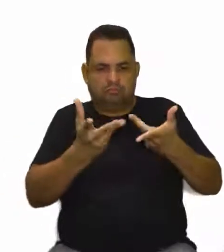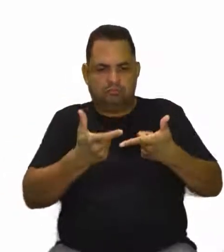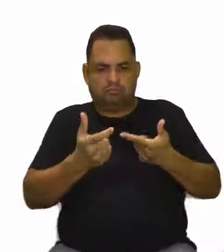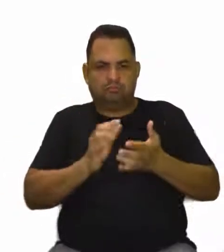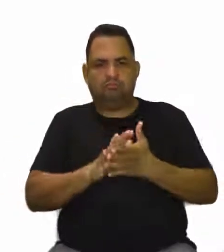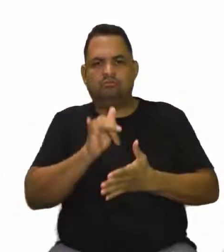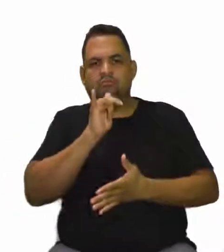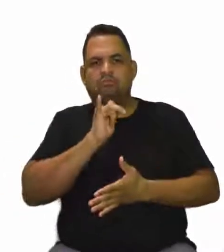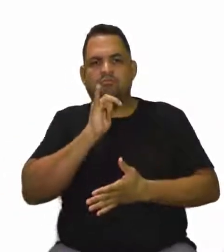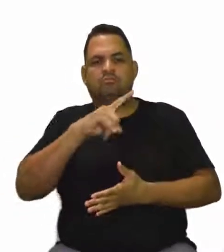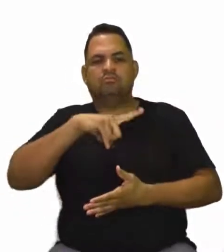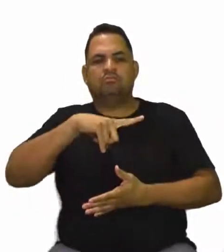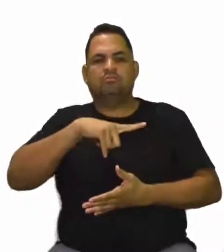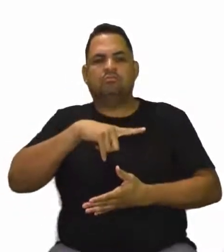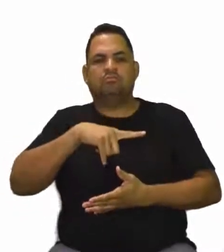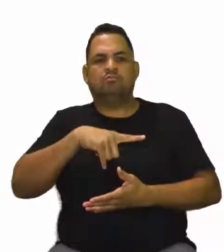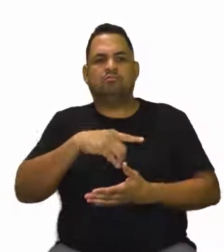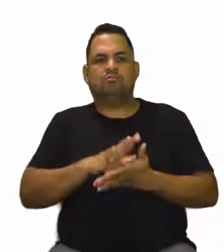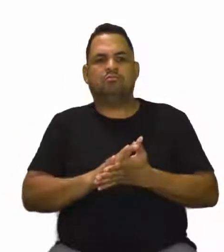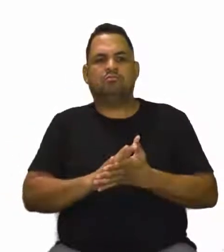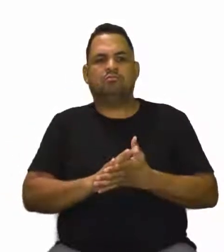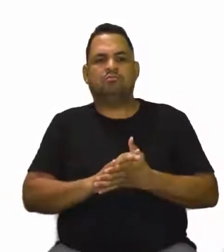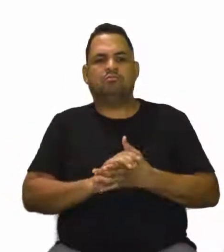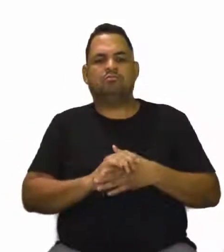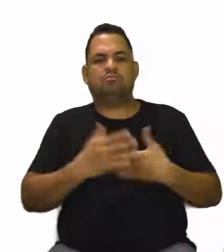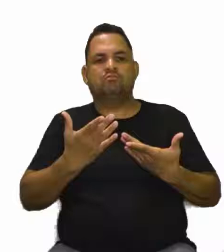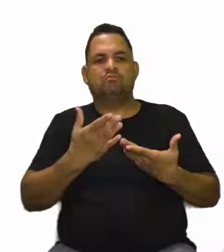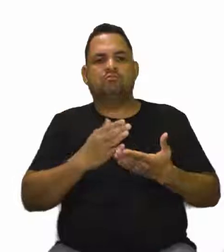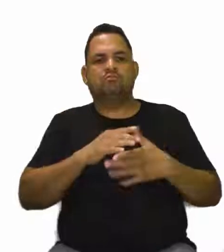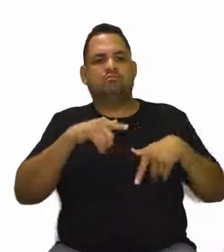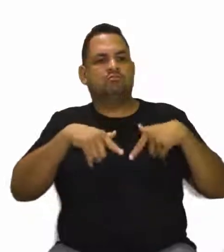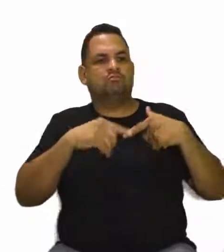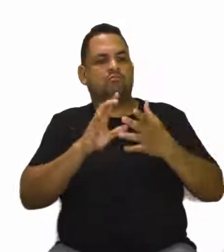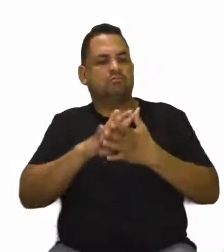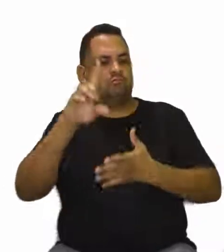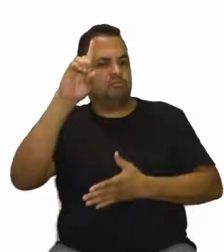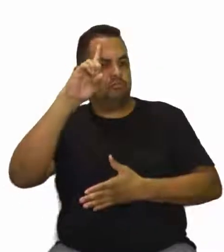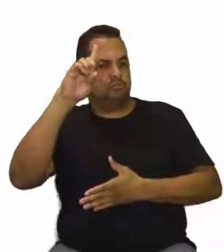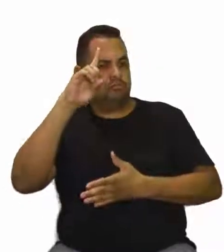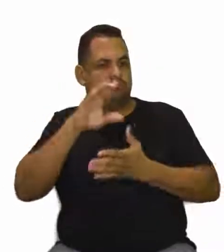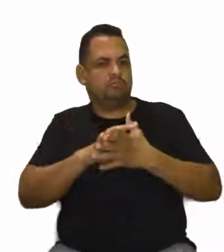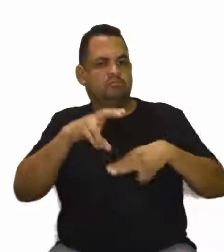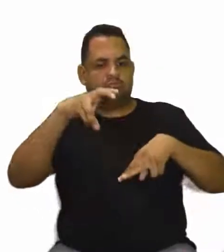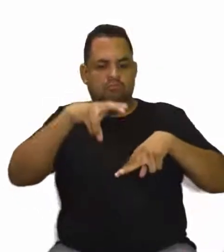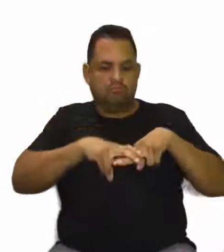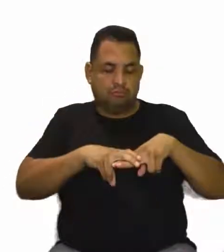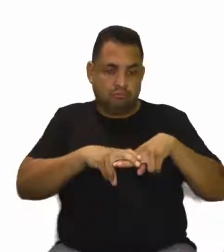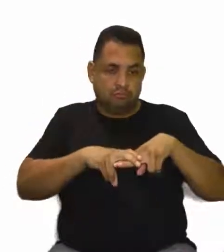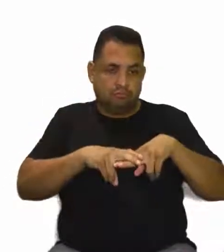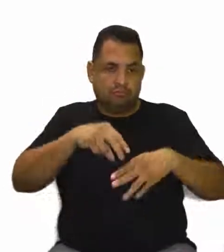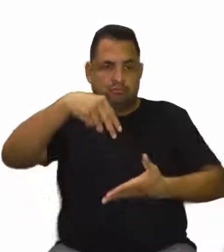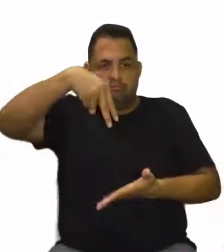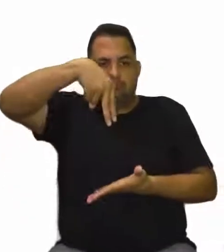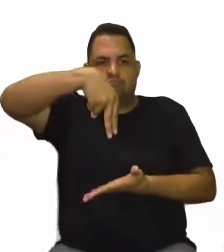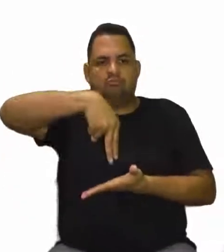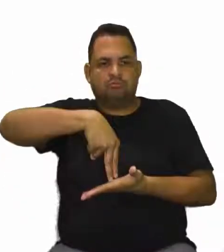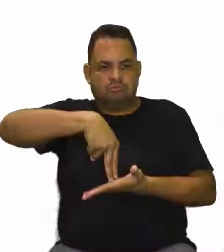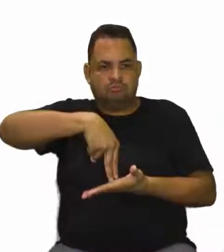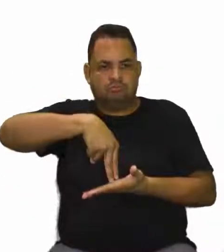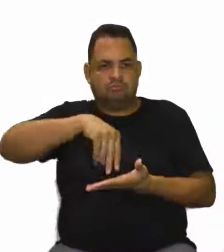Por exemplo, eu tenho aqui atividades que eu faço diariamente. Sentar,